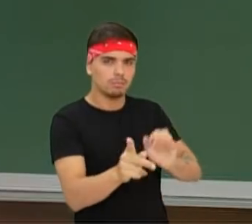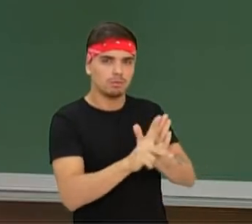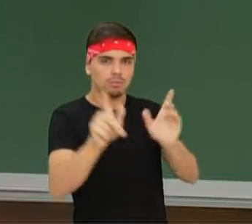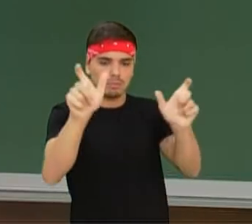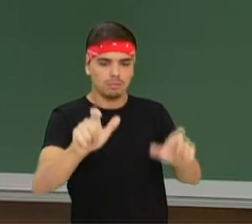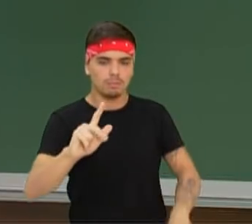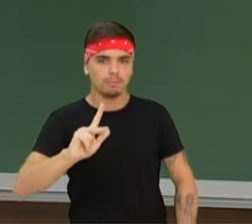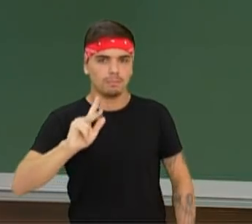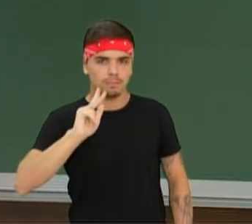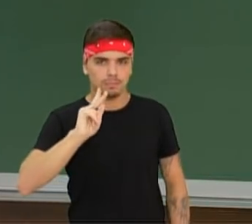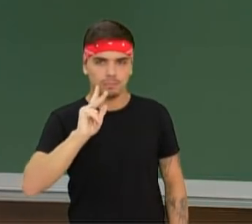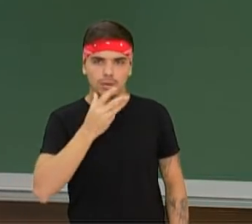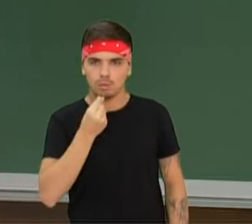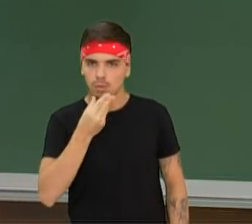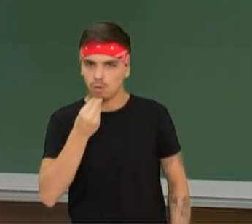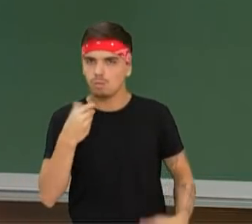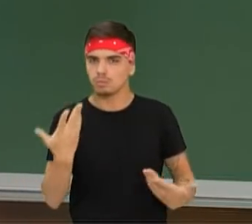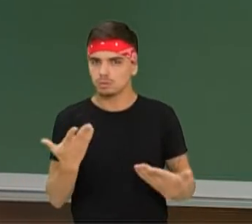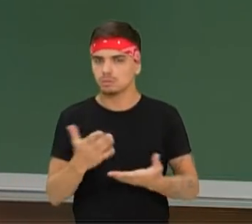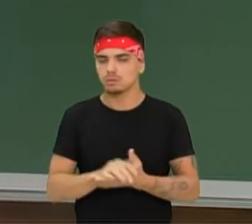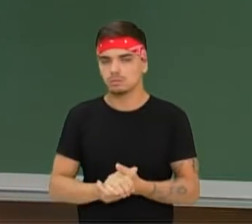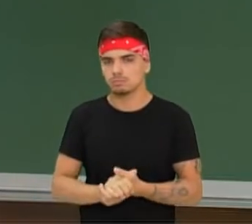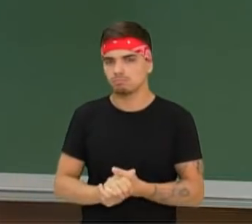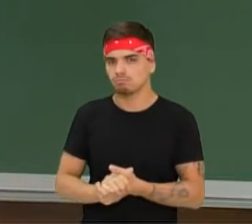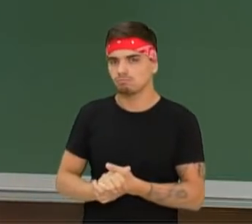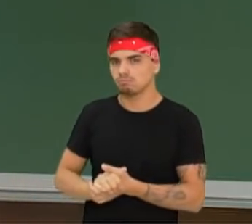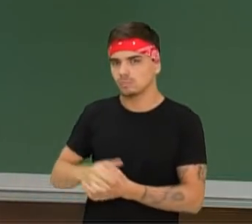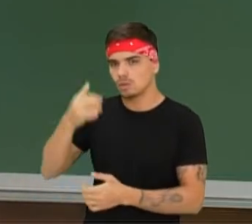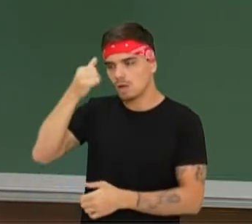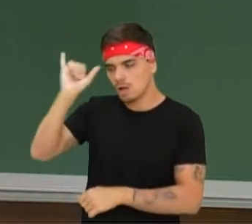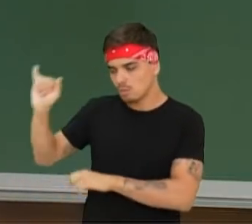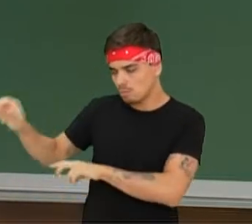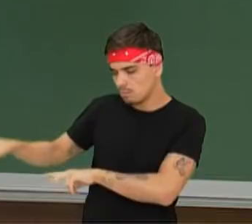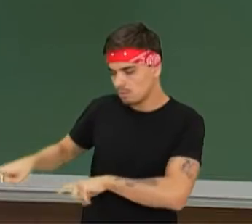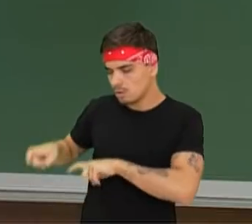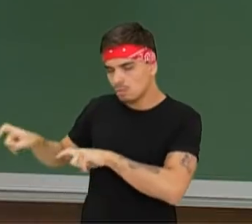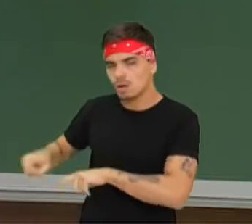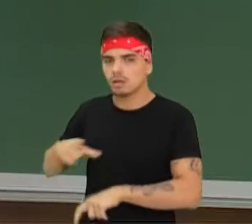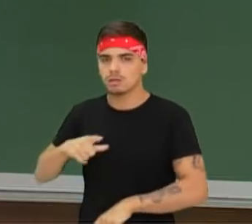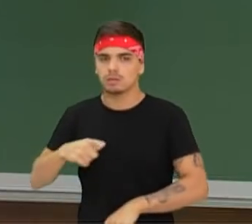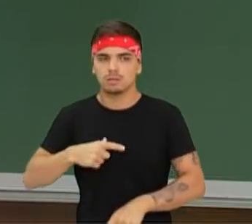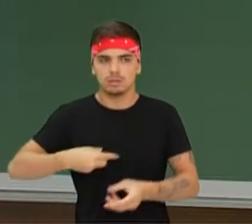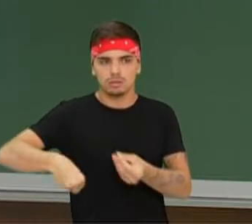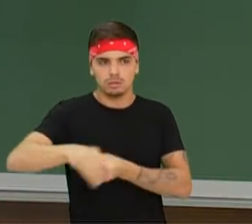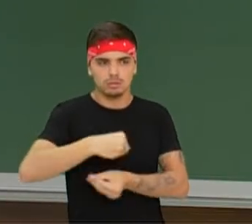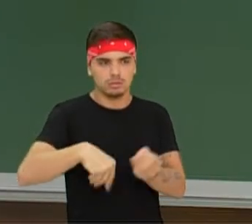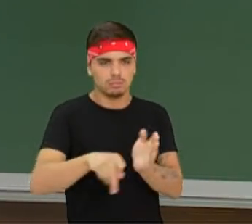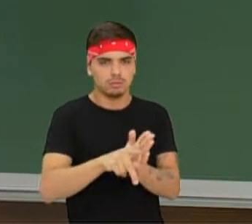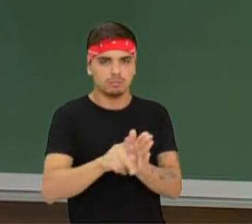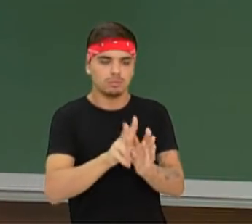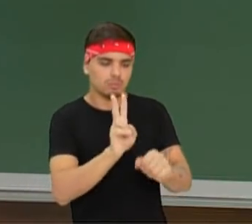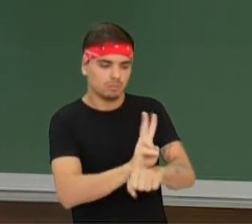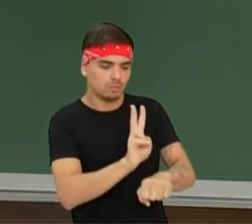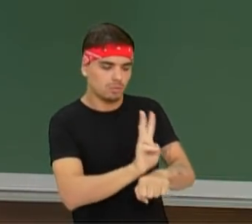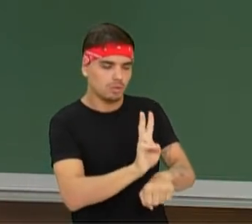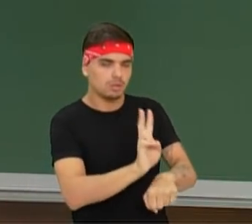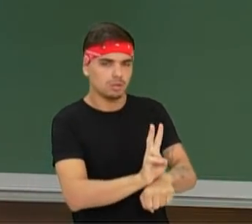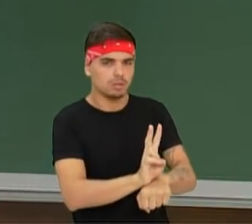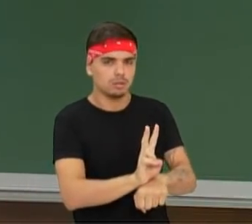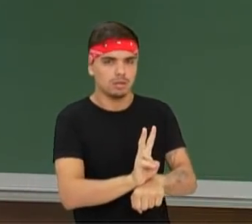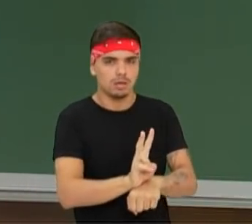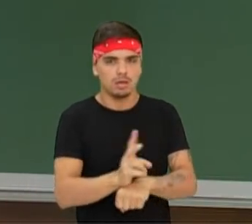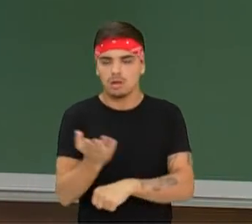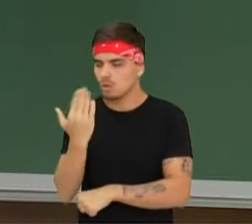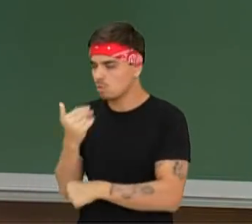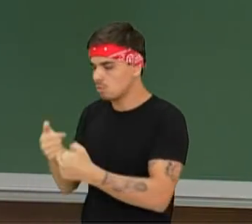né, por exemplo, a agropecuária, que envolve o cultivo de gêneros agrícolas e também a criação